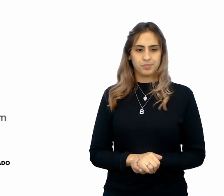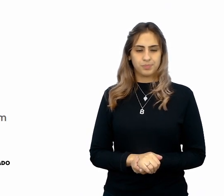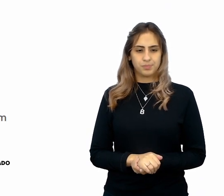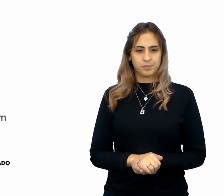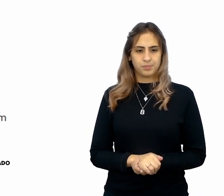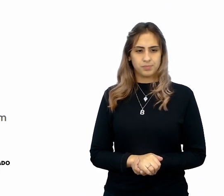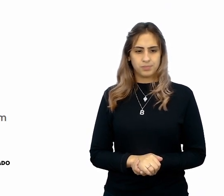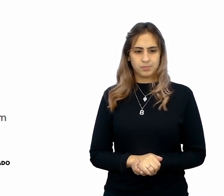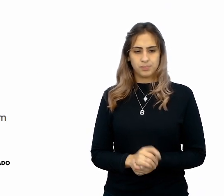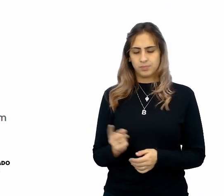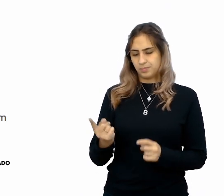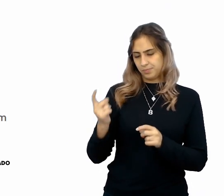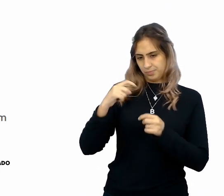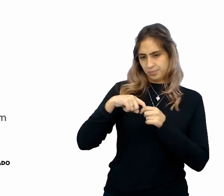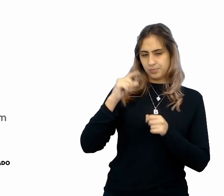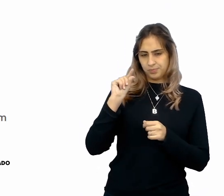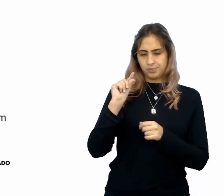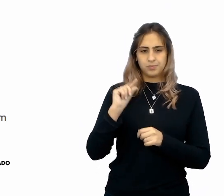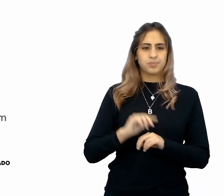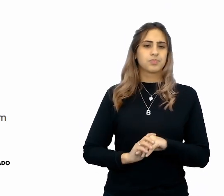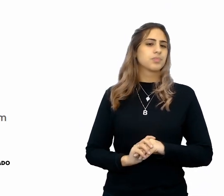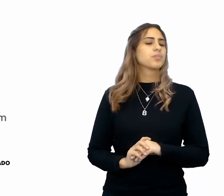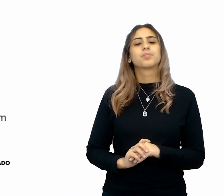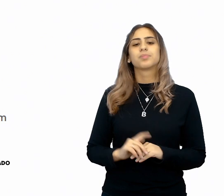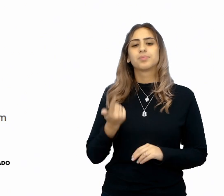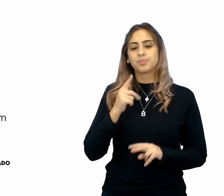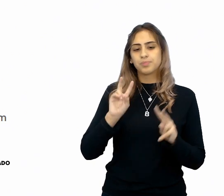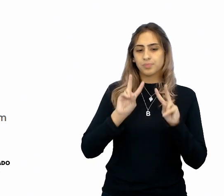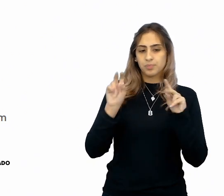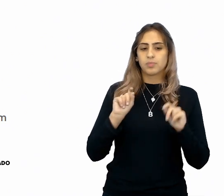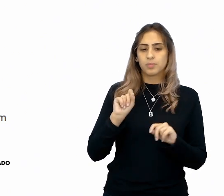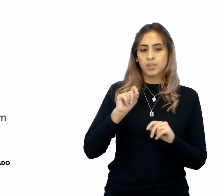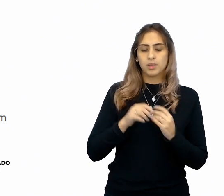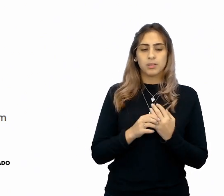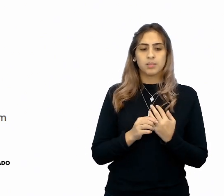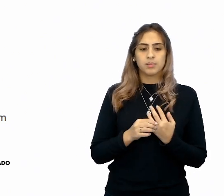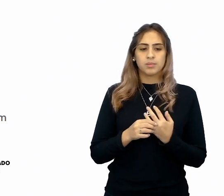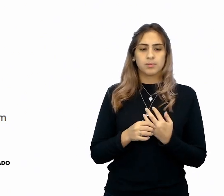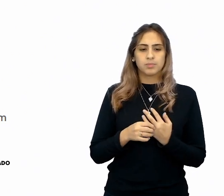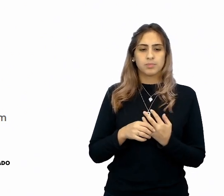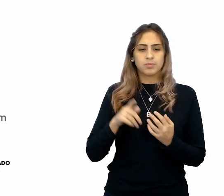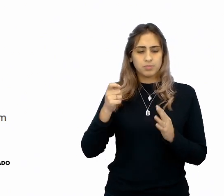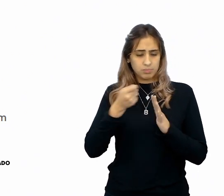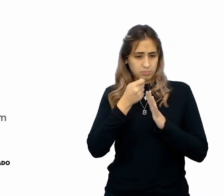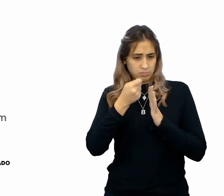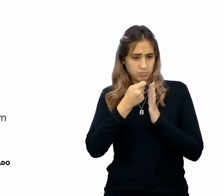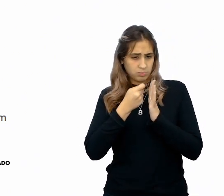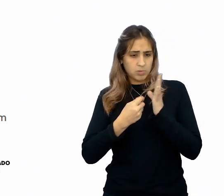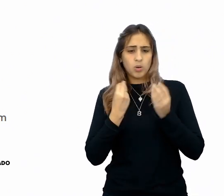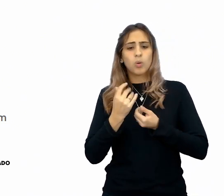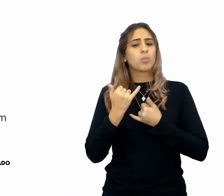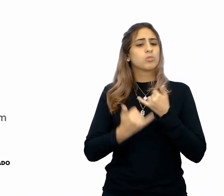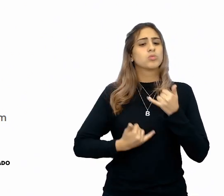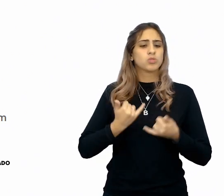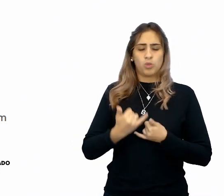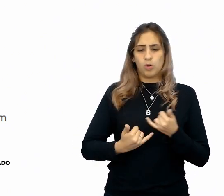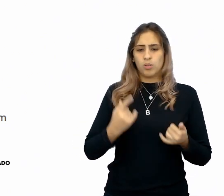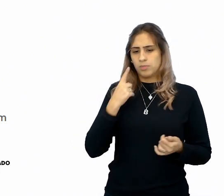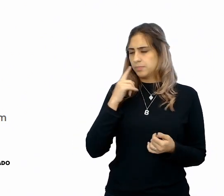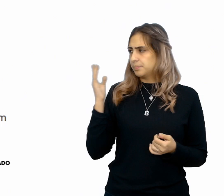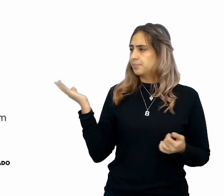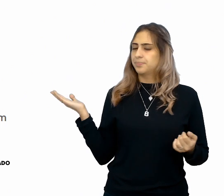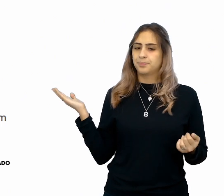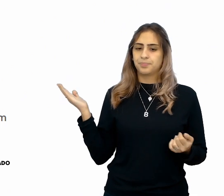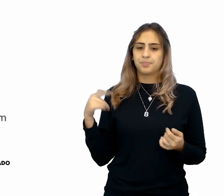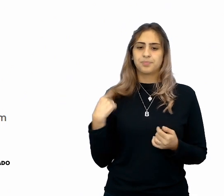adendozinho aqui no texto. Obrigada. Bom, outra questão escrevi do modo de como jogar. Você viu que nós